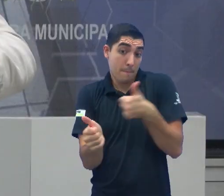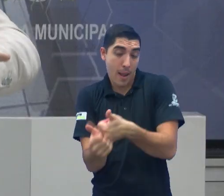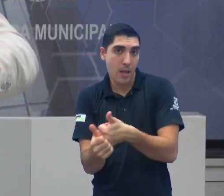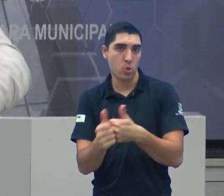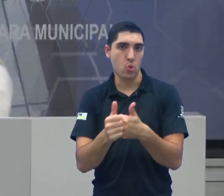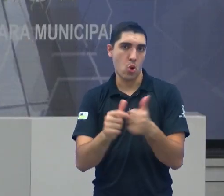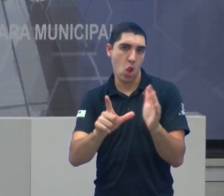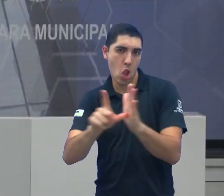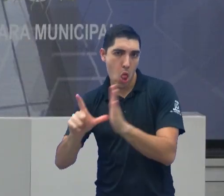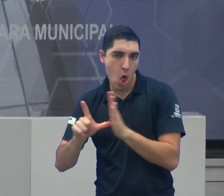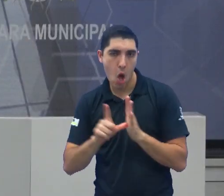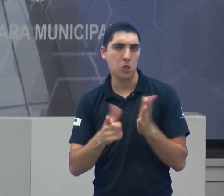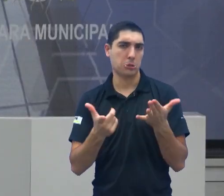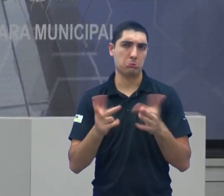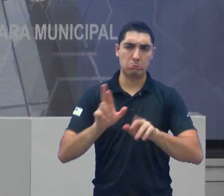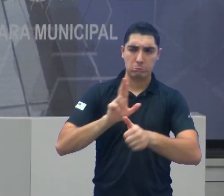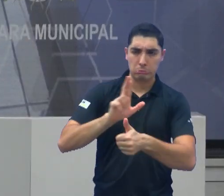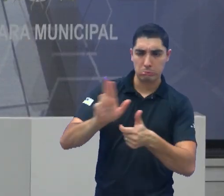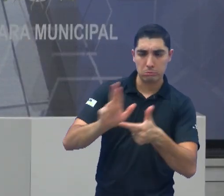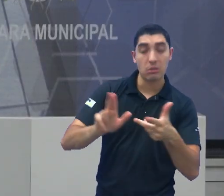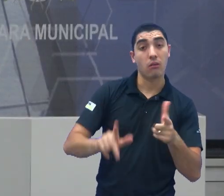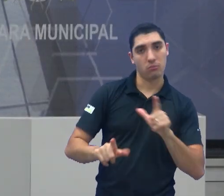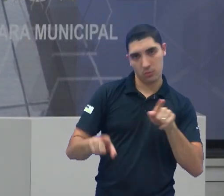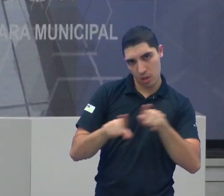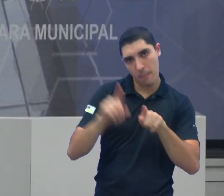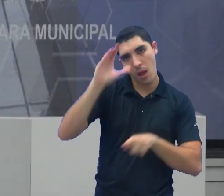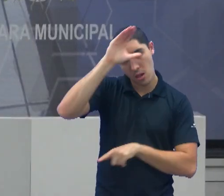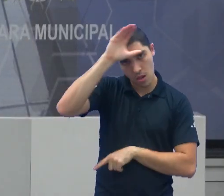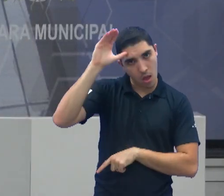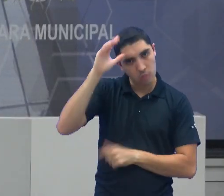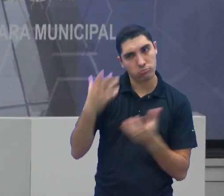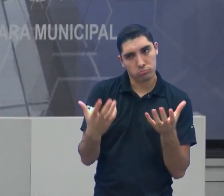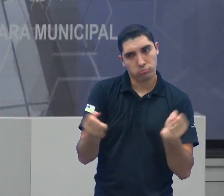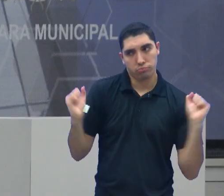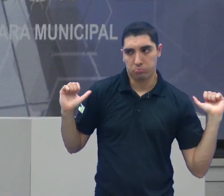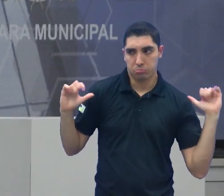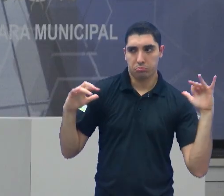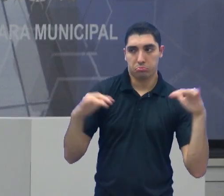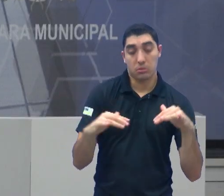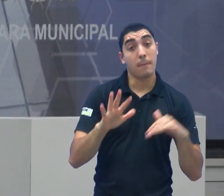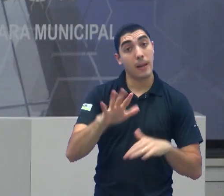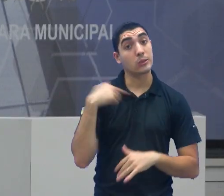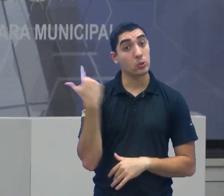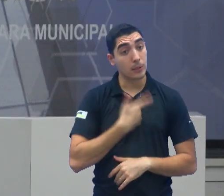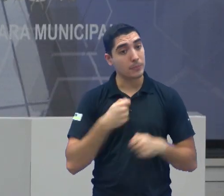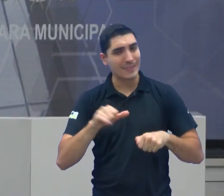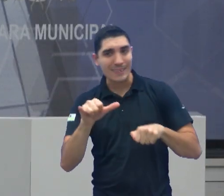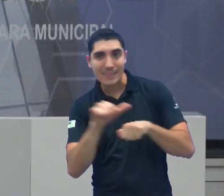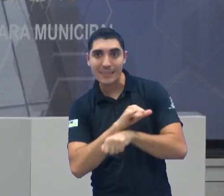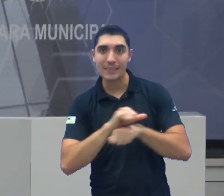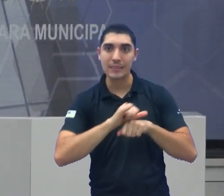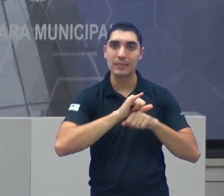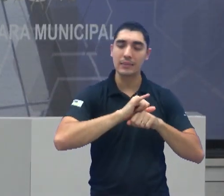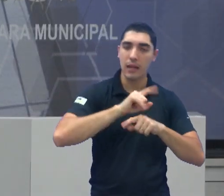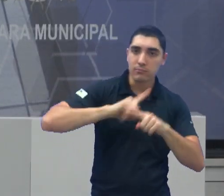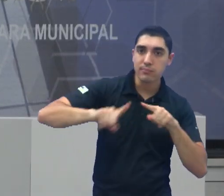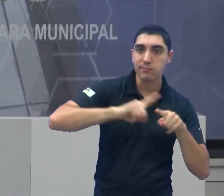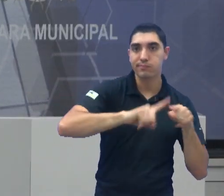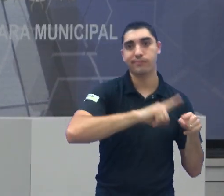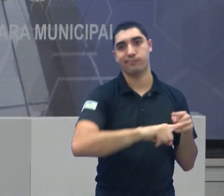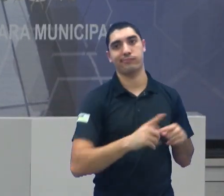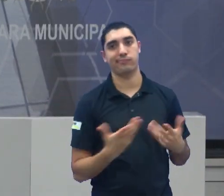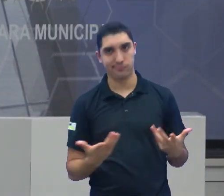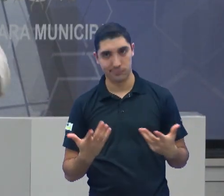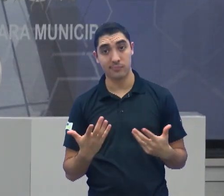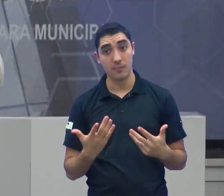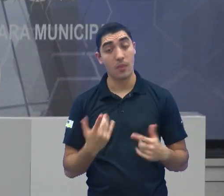sempre funcionar, vai receber seus clientes, mas a gente precisa coibir os barulhos que vêm da rua, que vem o frequentador que